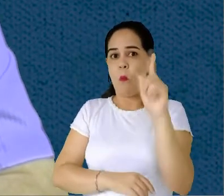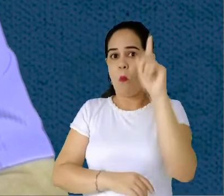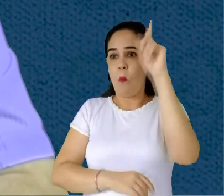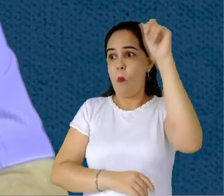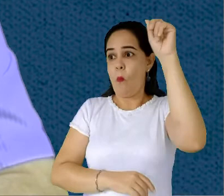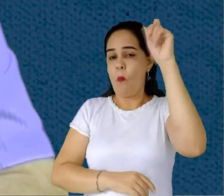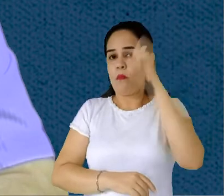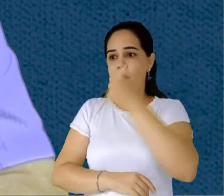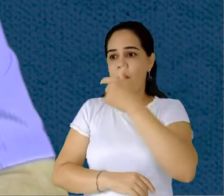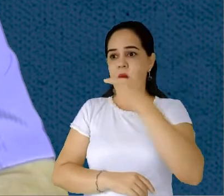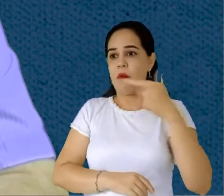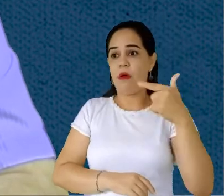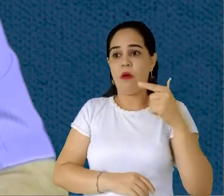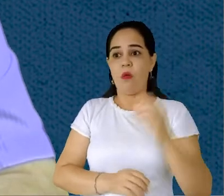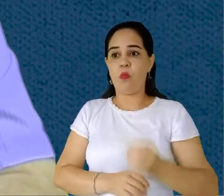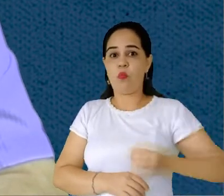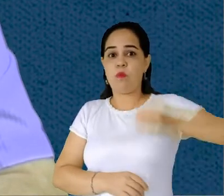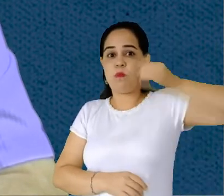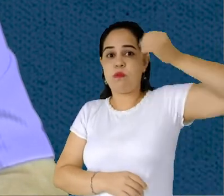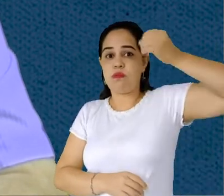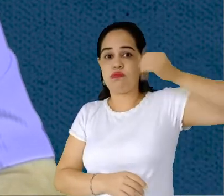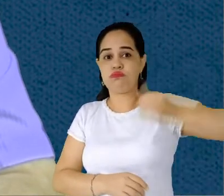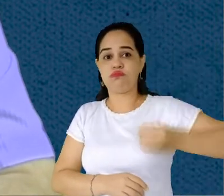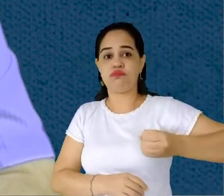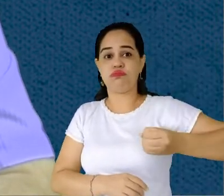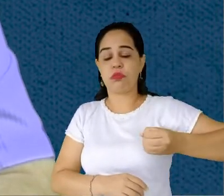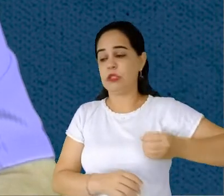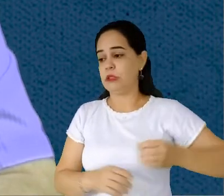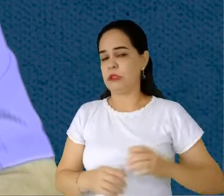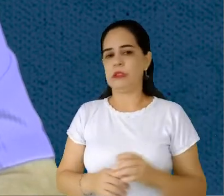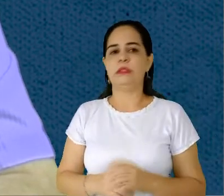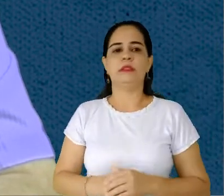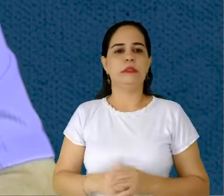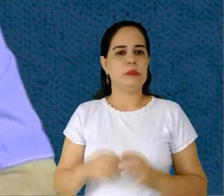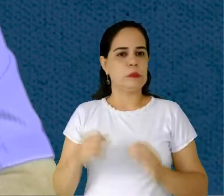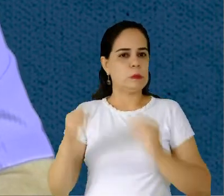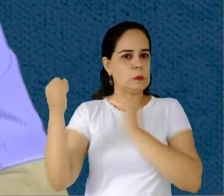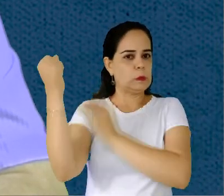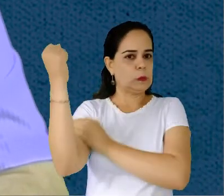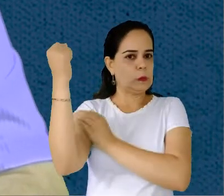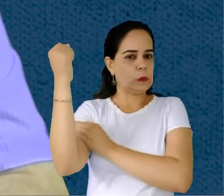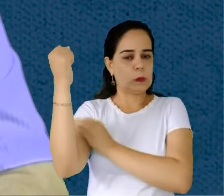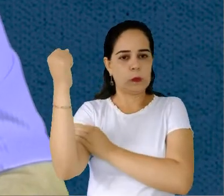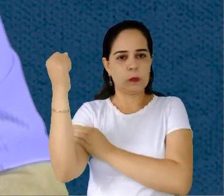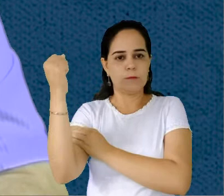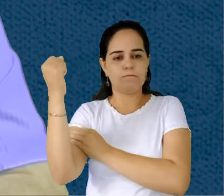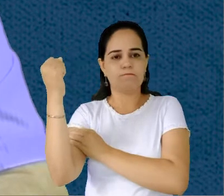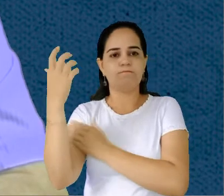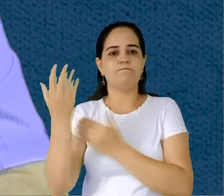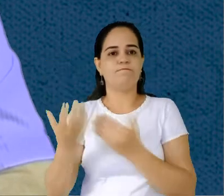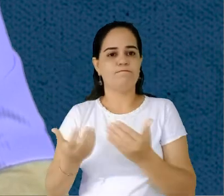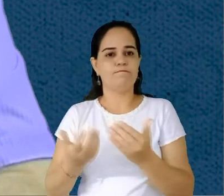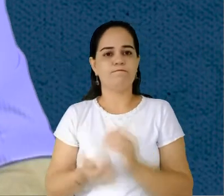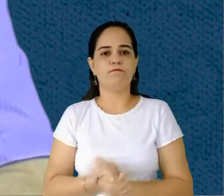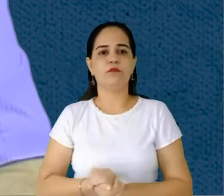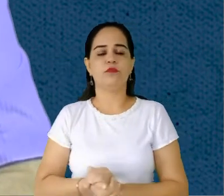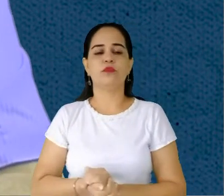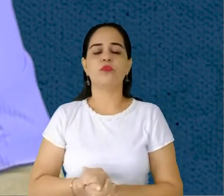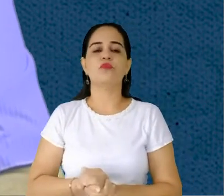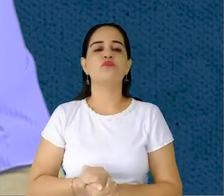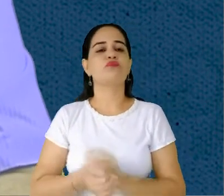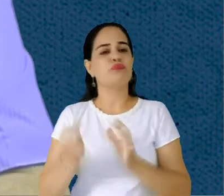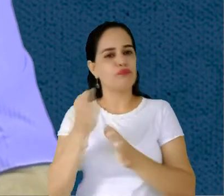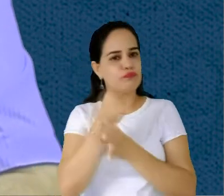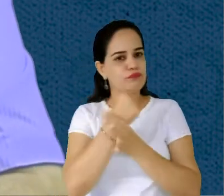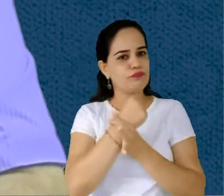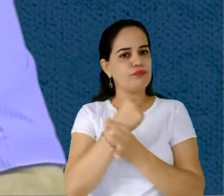bem altas, com 12 torres, que é inexpugnável, não pode ser vencida. É uma cidade